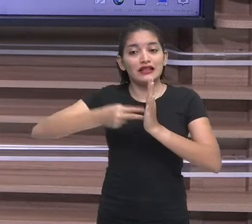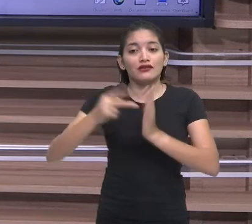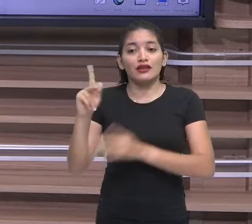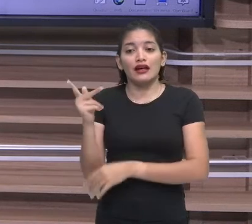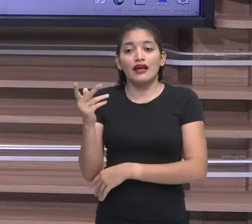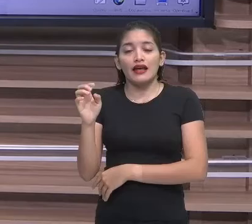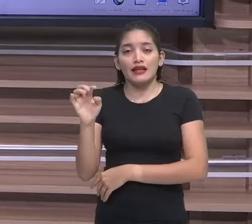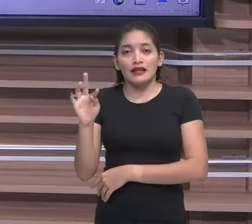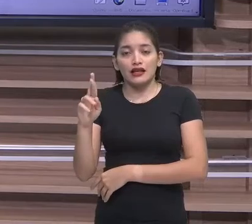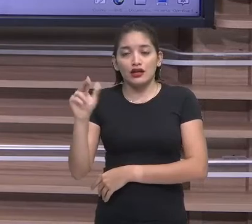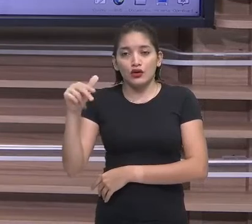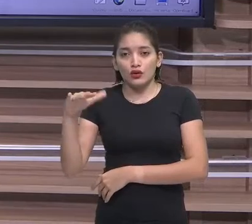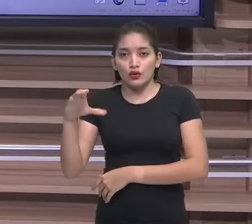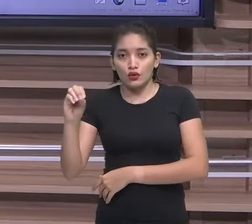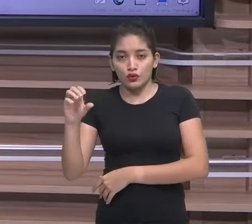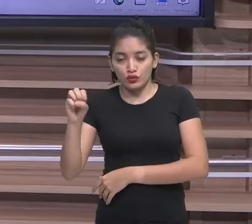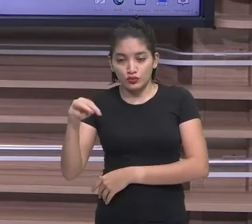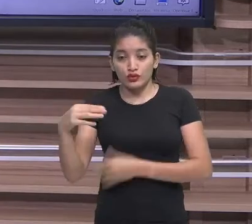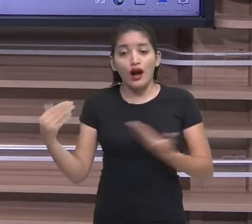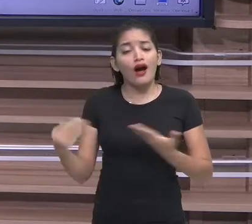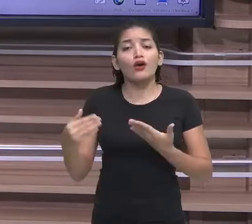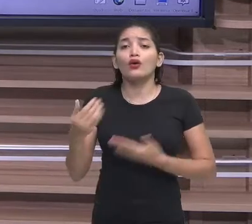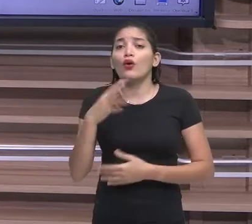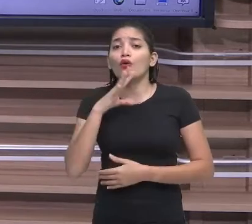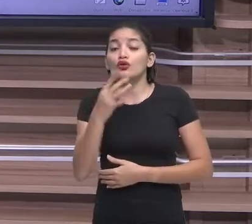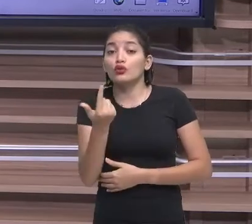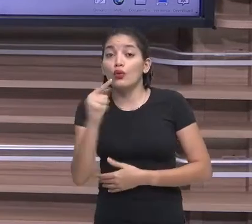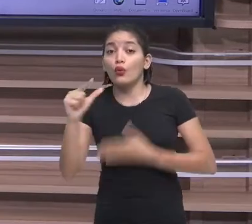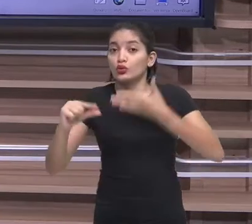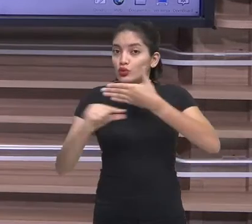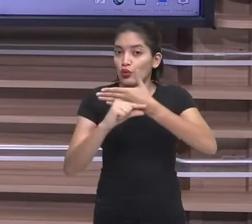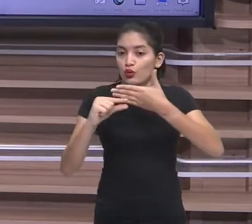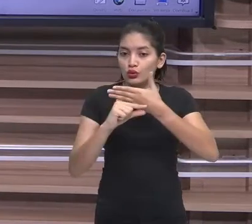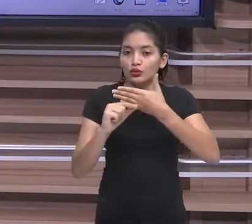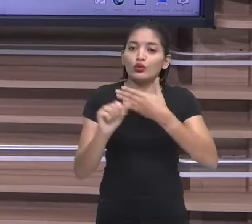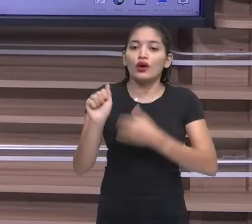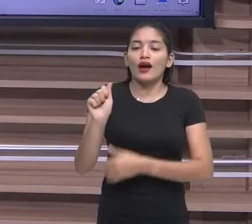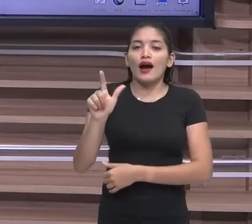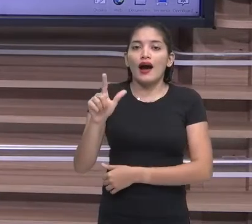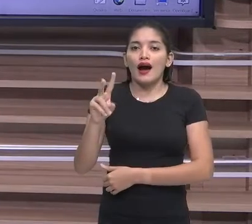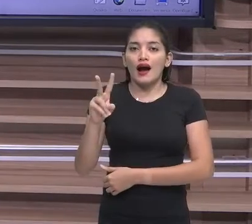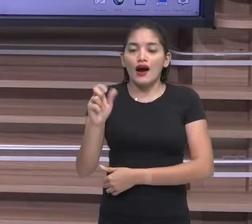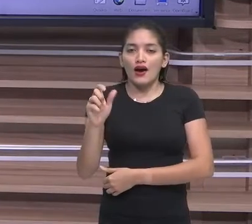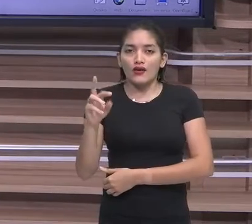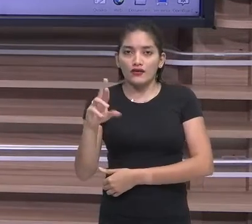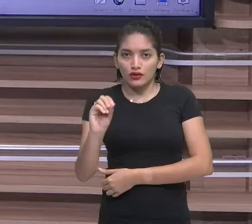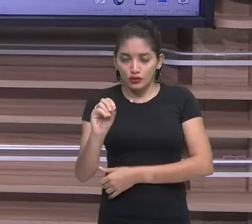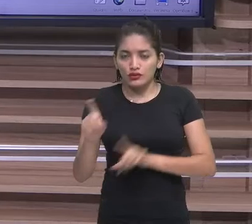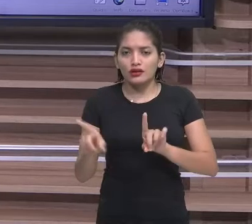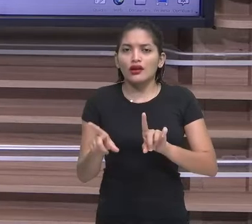Vamos conhecer o Álvaro de Campos, que tem, né, no cerne da sua personalidade, né, a